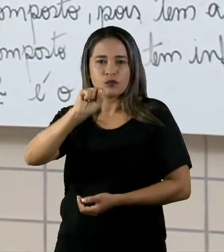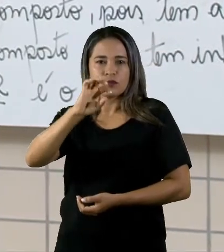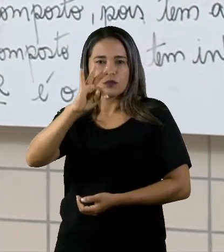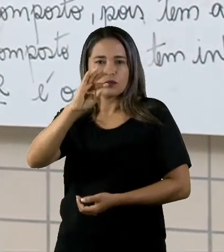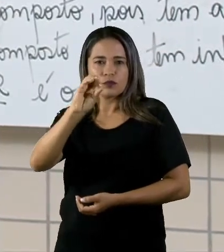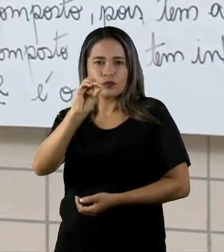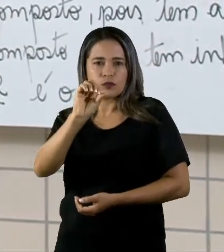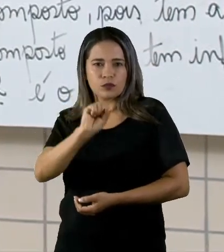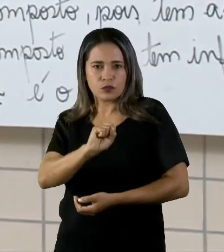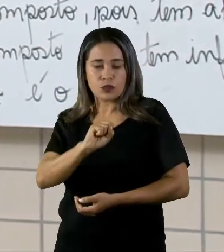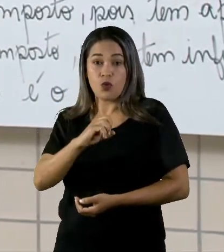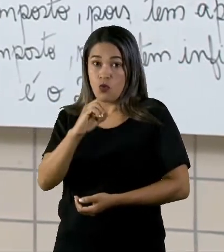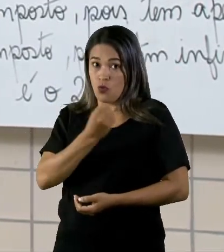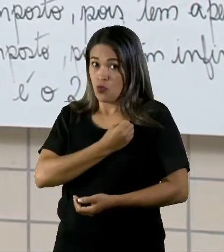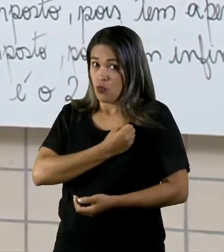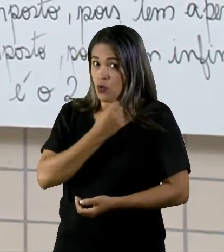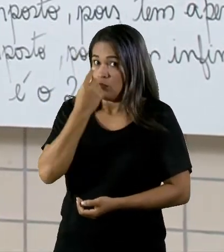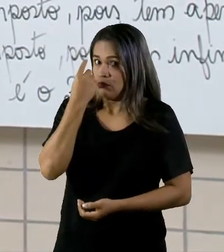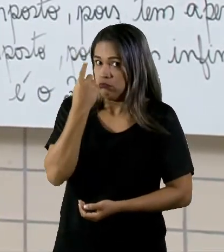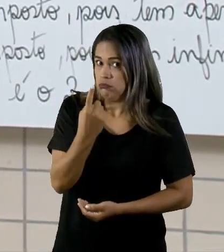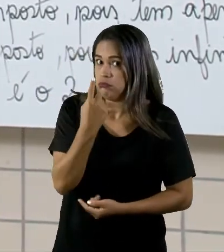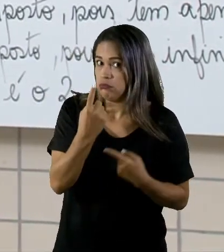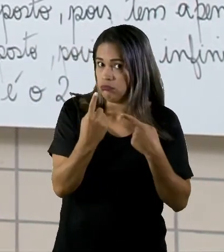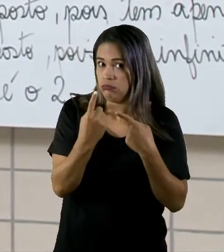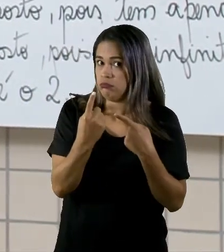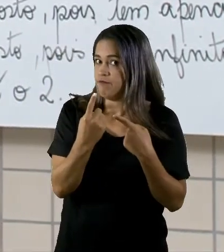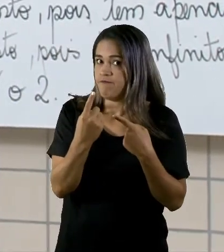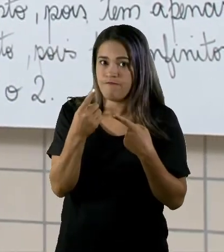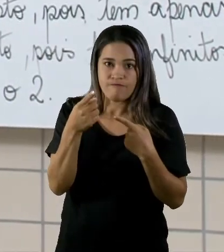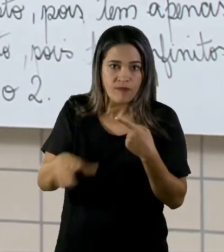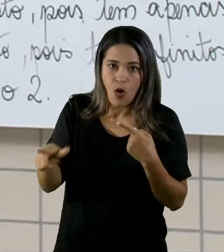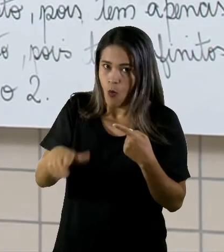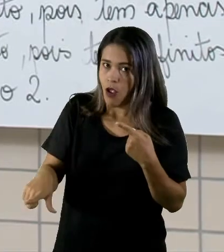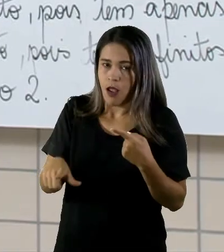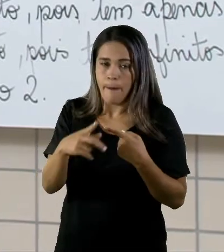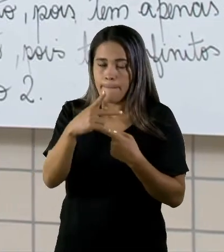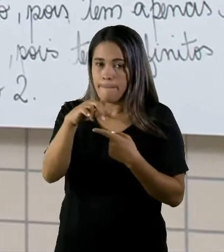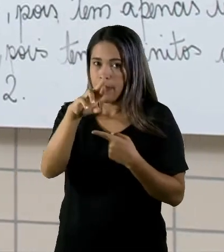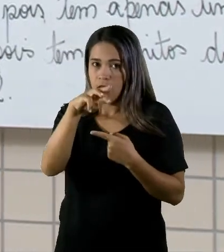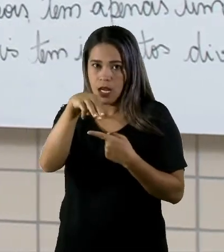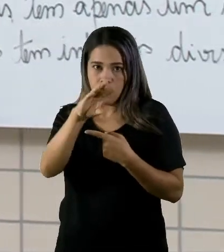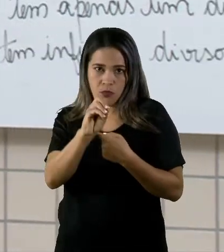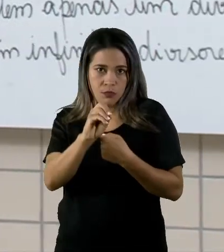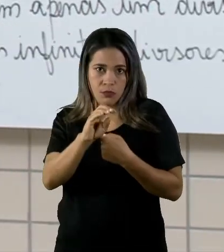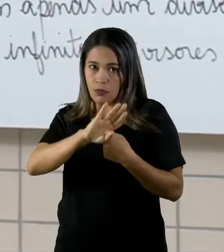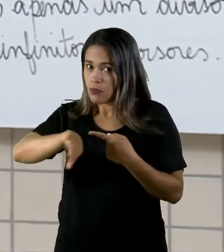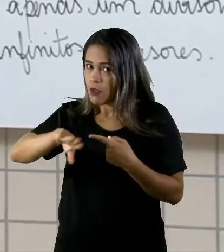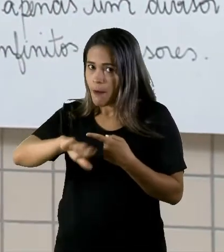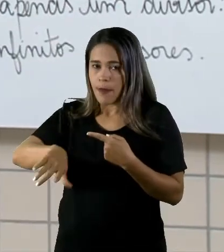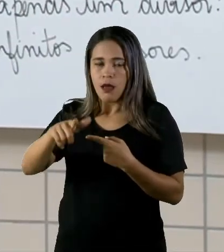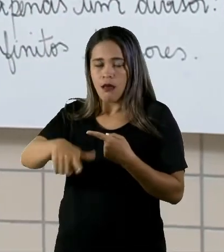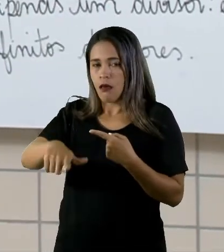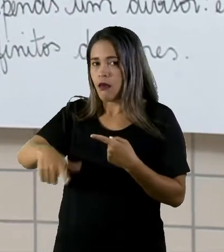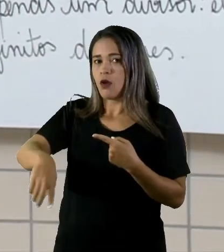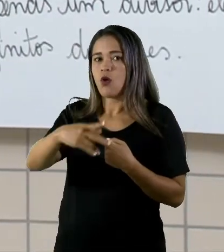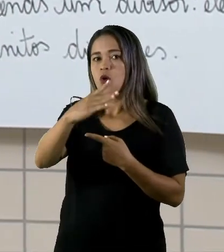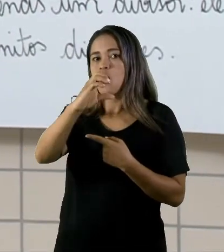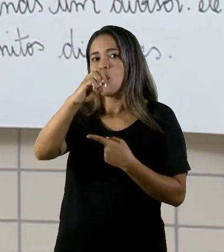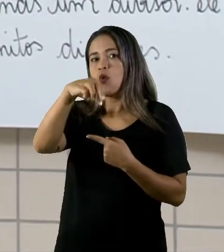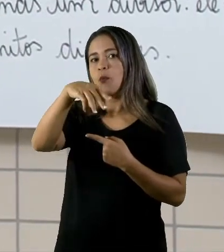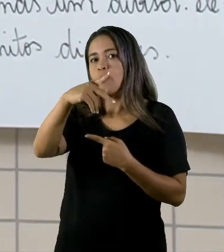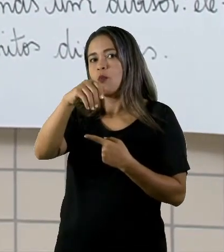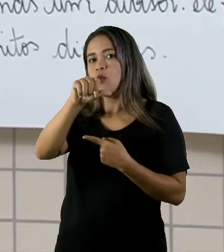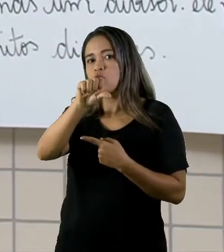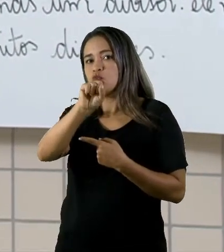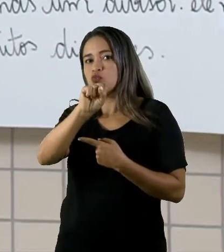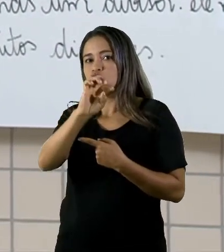1 não é primo nem composto, pois ele tem apenas um divisor,